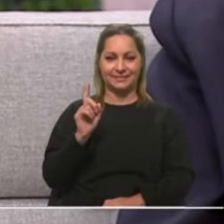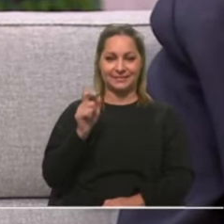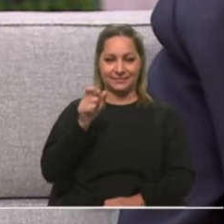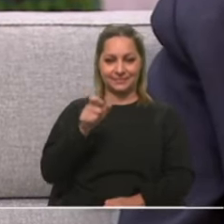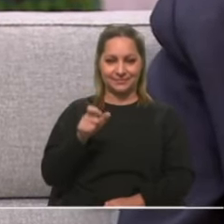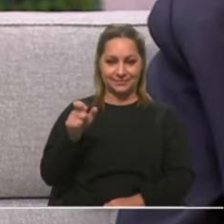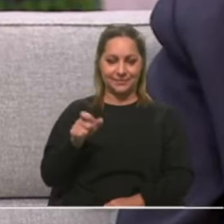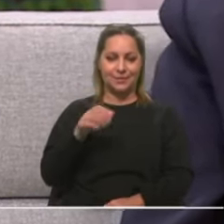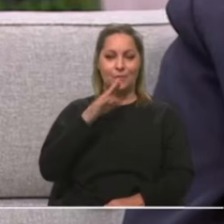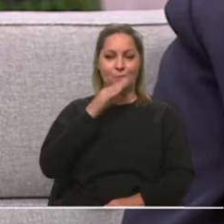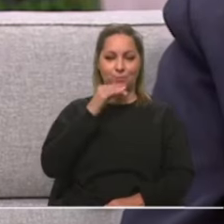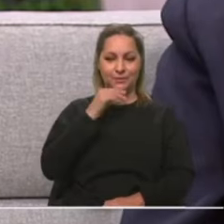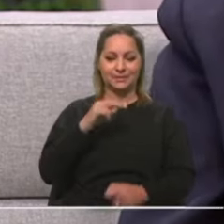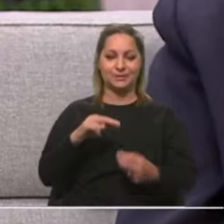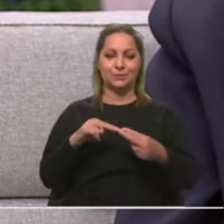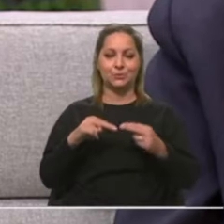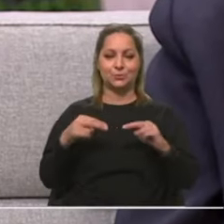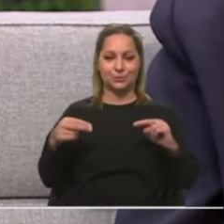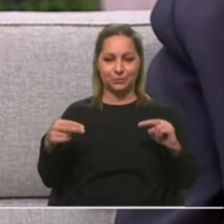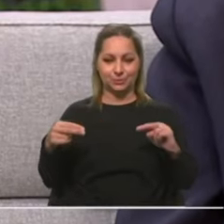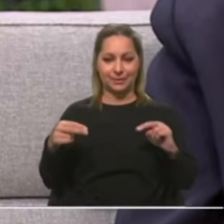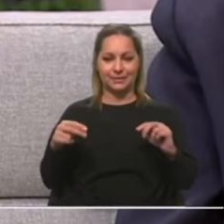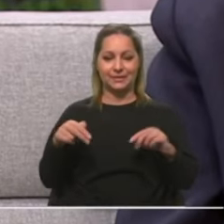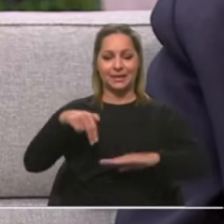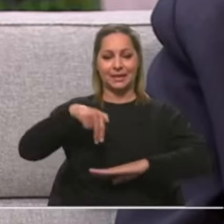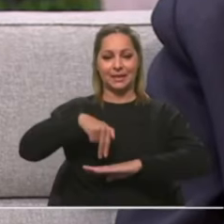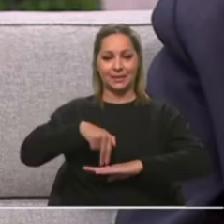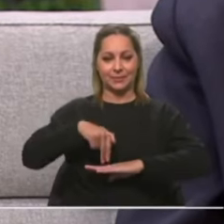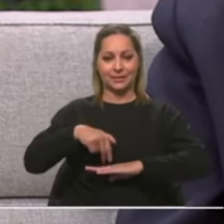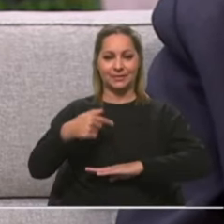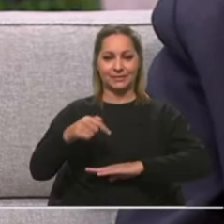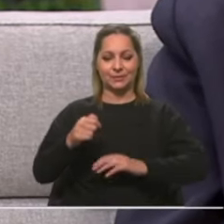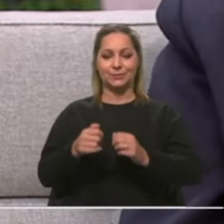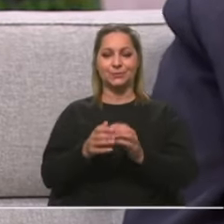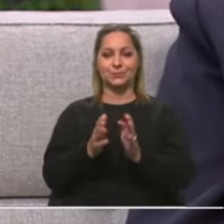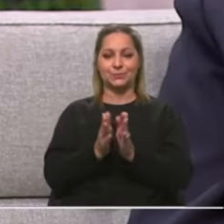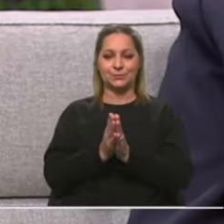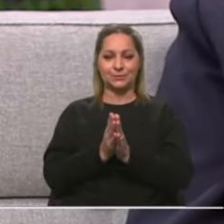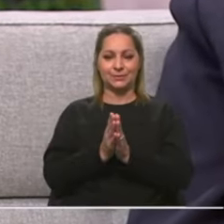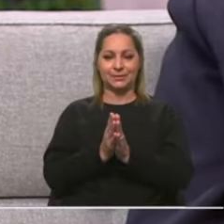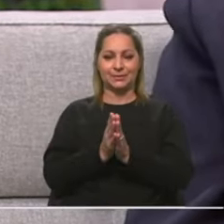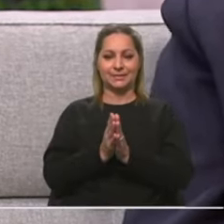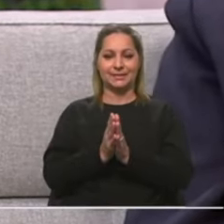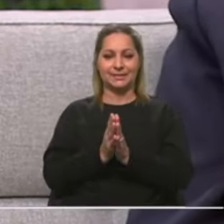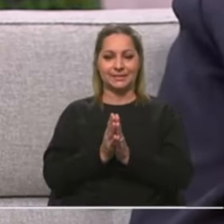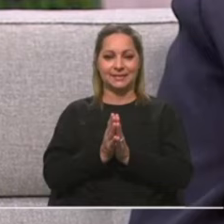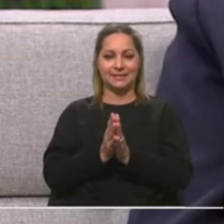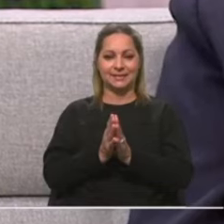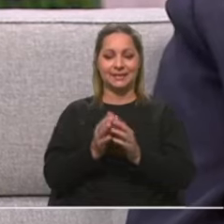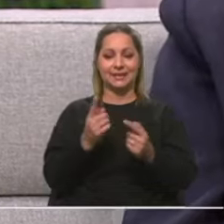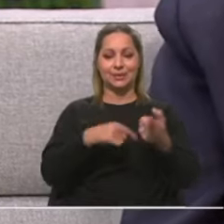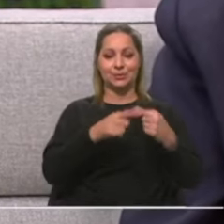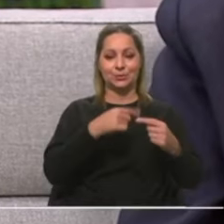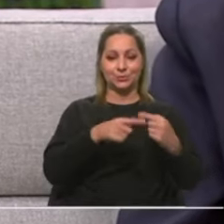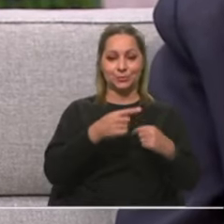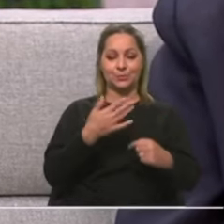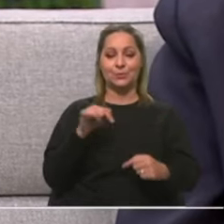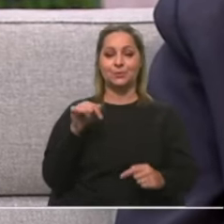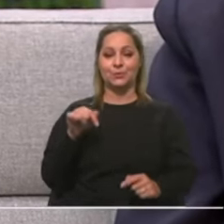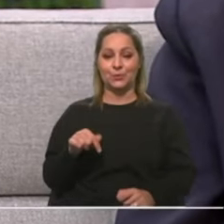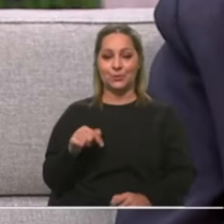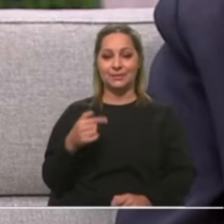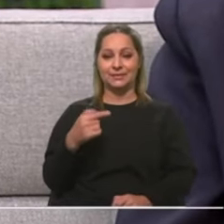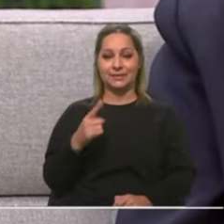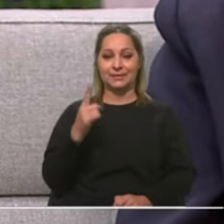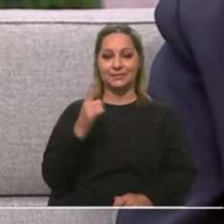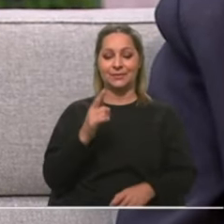os meus polícias municipais que estão ali à porta são todos muito importantes. Eu estou tipo, a ganhar tempo para me lembrar, porque eles mudam o tempo todo. Mas hoje estava